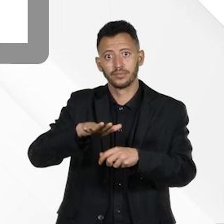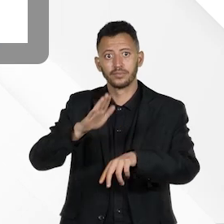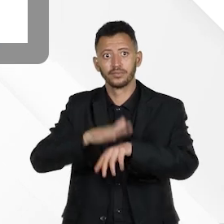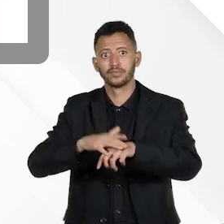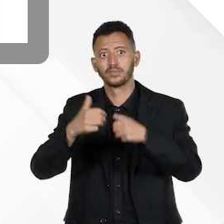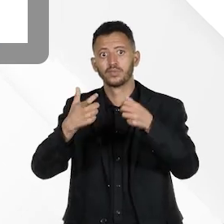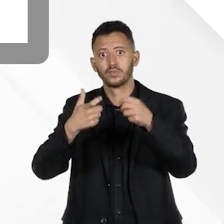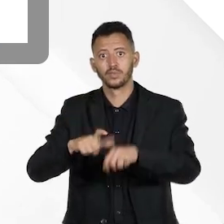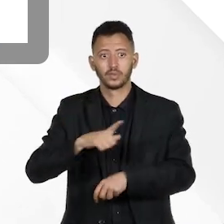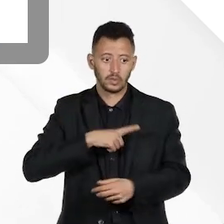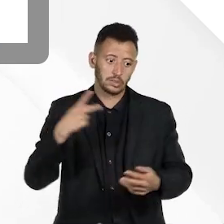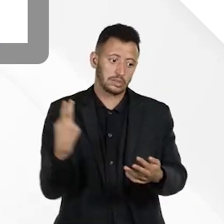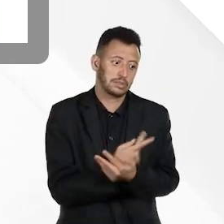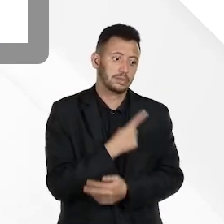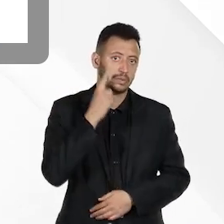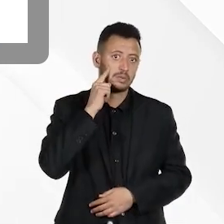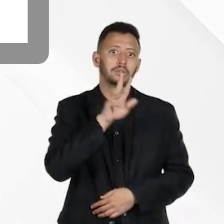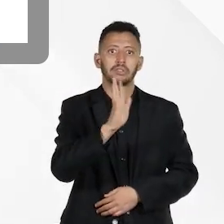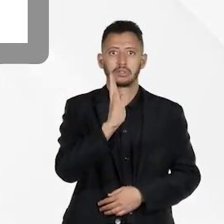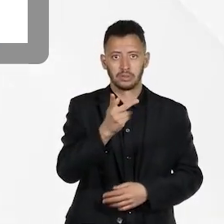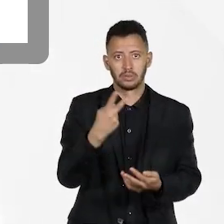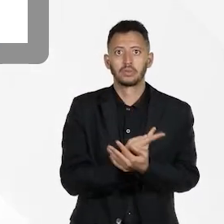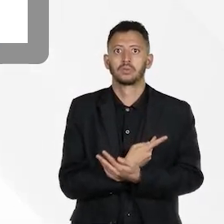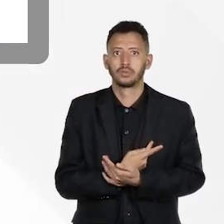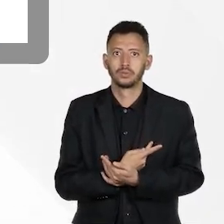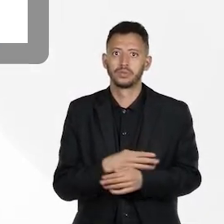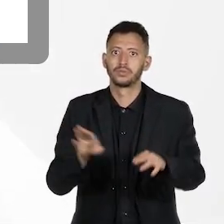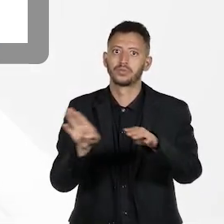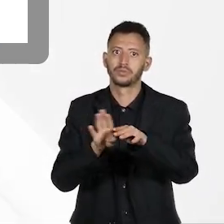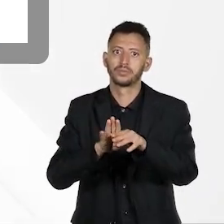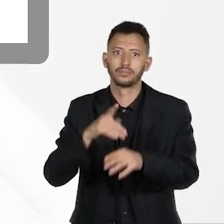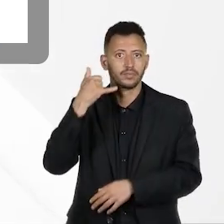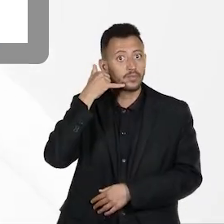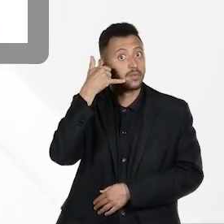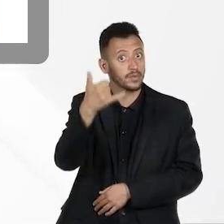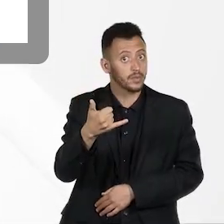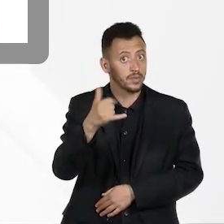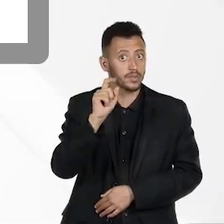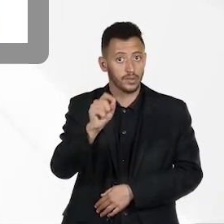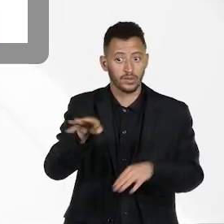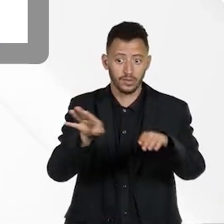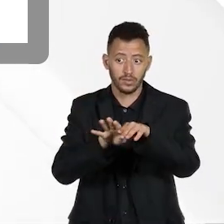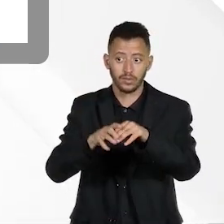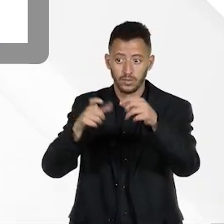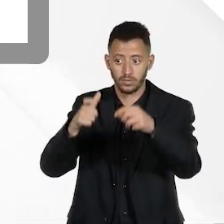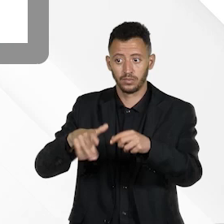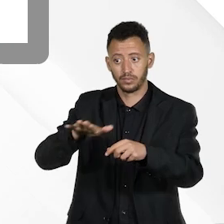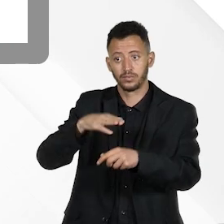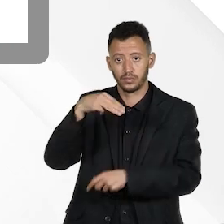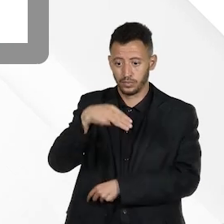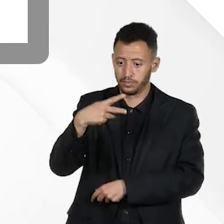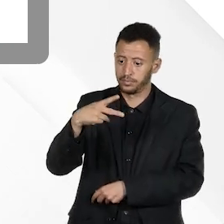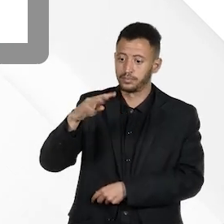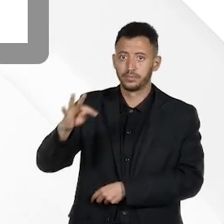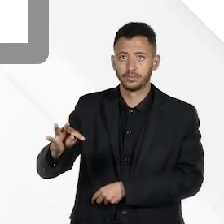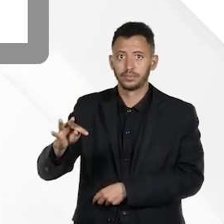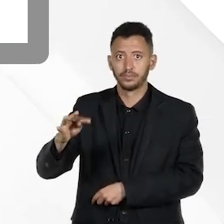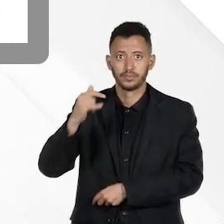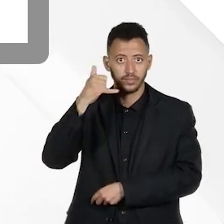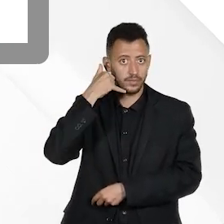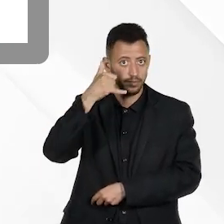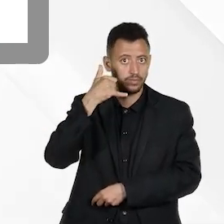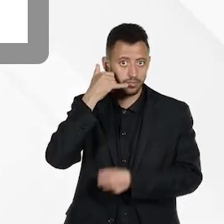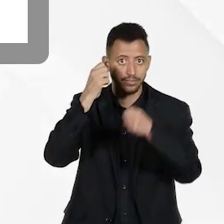do Trabalho, nas localidades onde os fatos estiverem acontecendo, e também por telefone para essas mesmas unidades